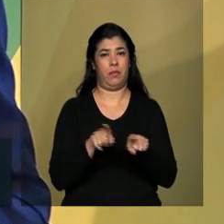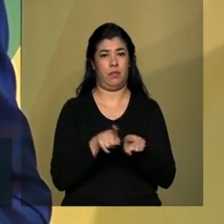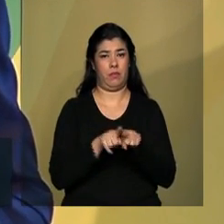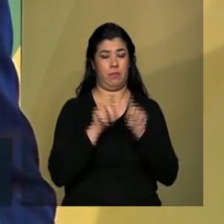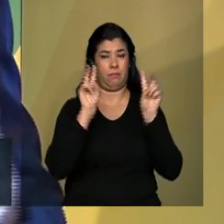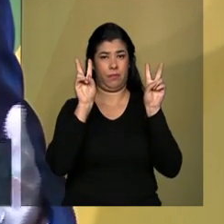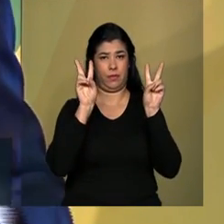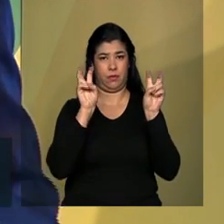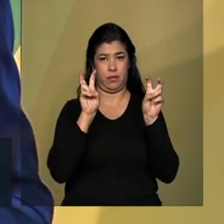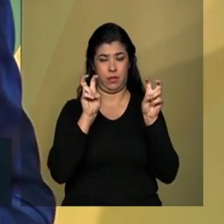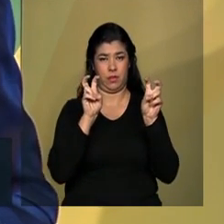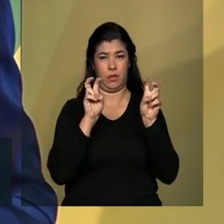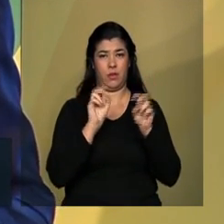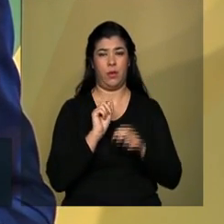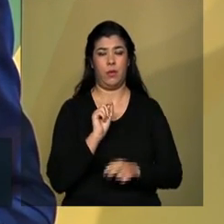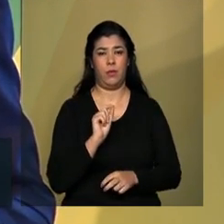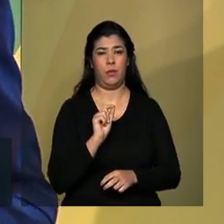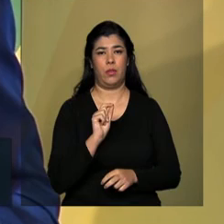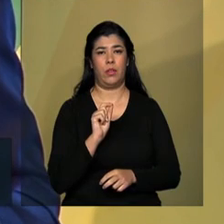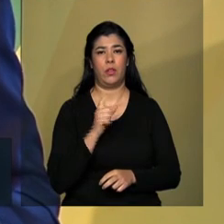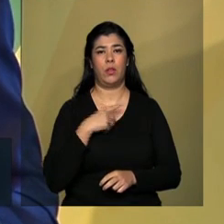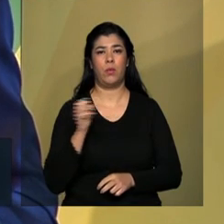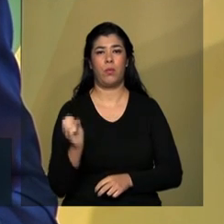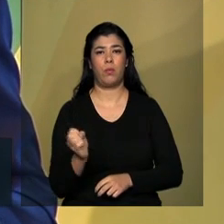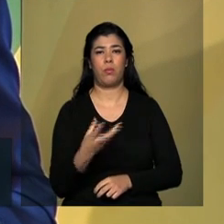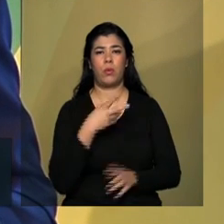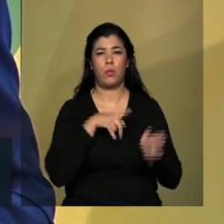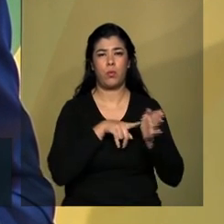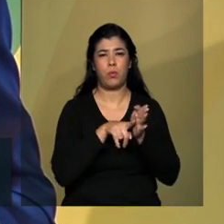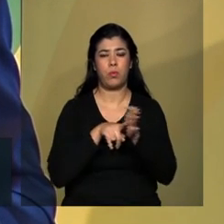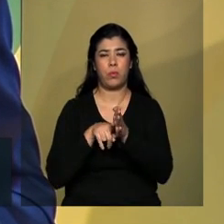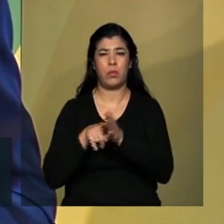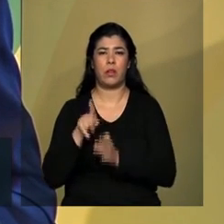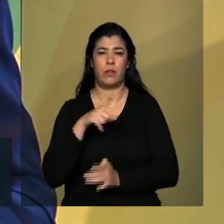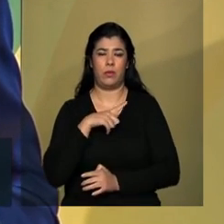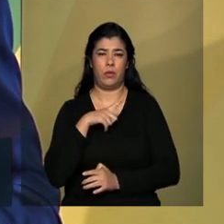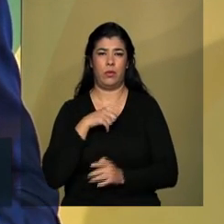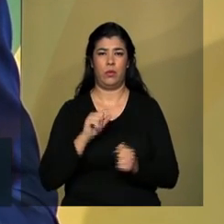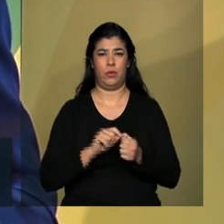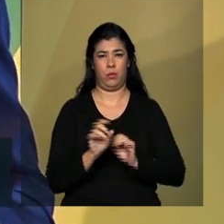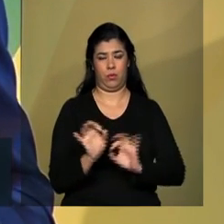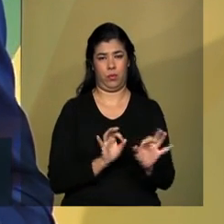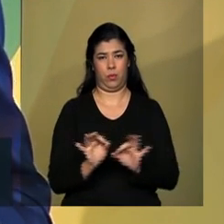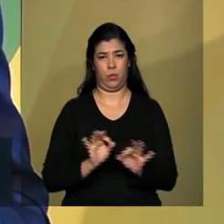enfatizar uma nova abordagem que estamos abordando.